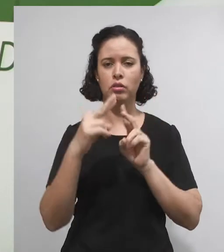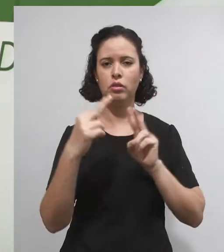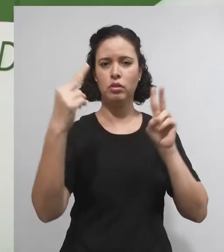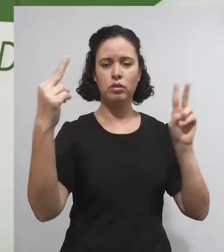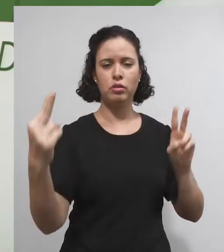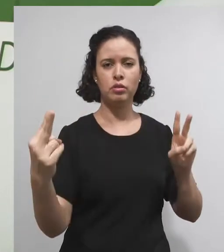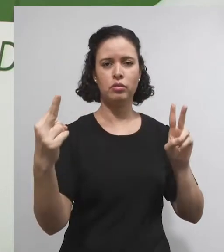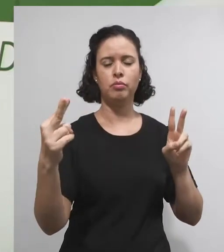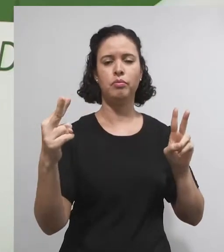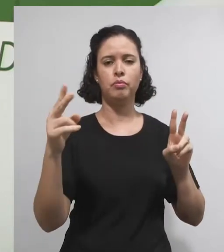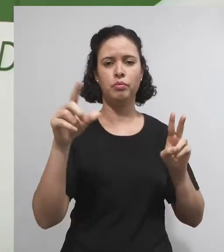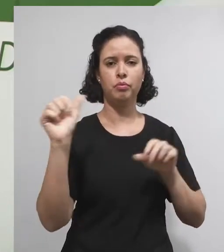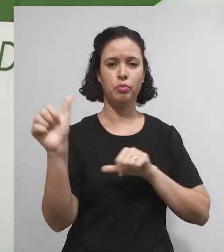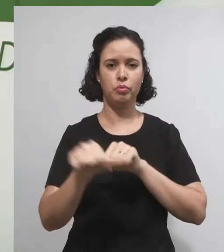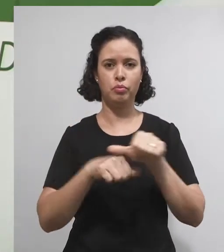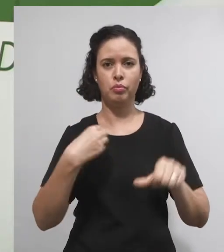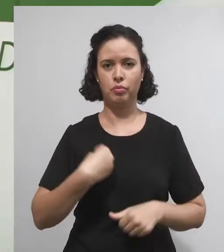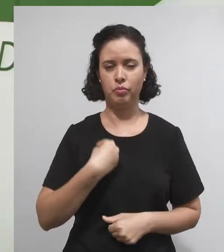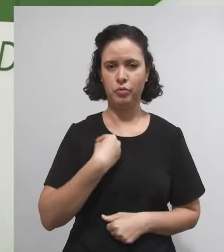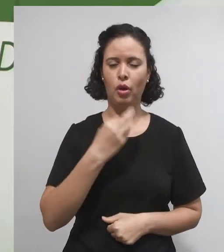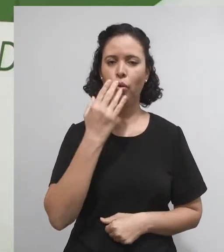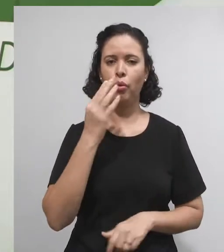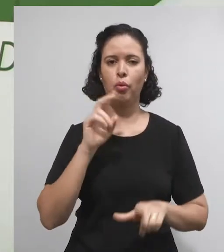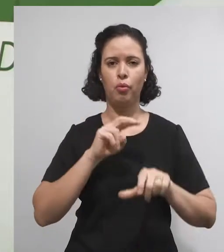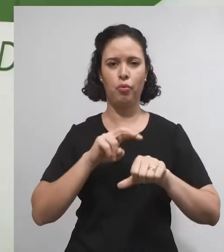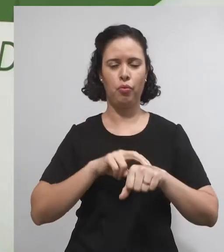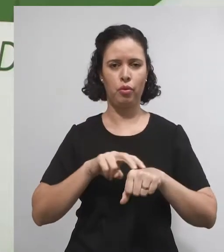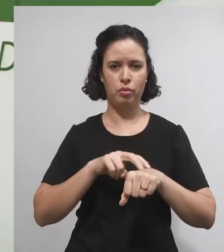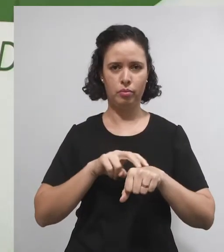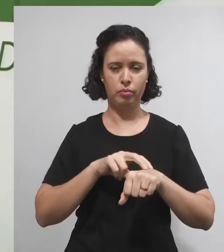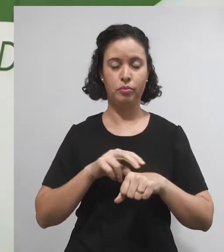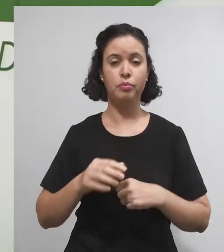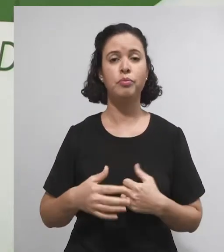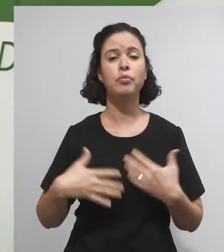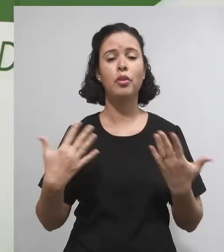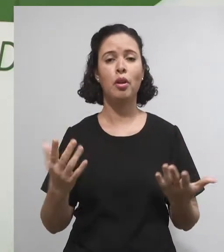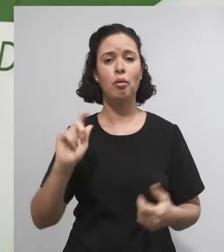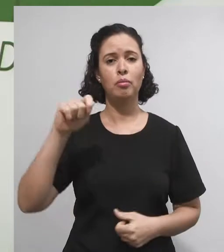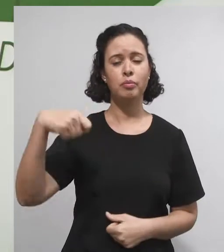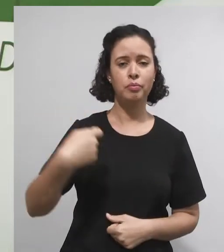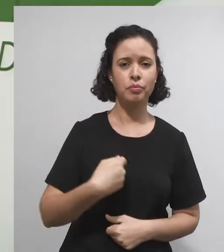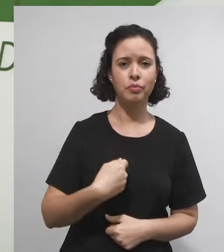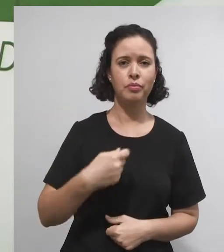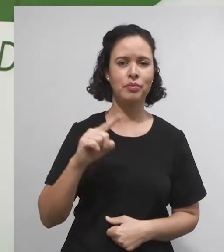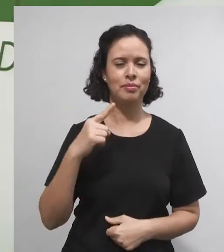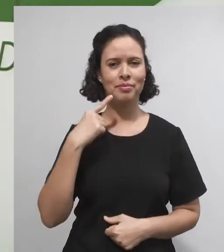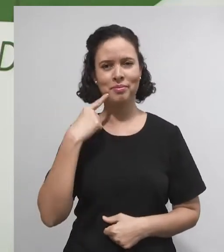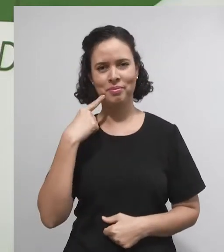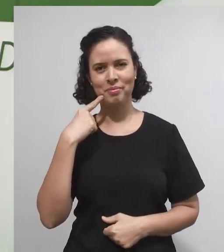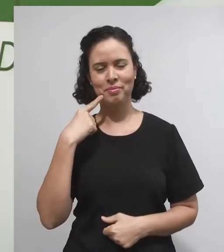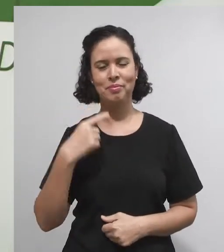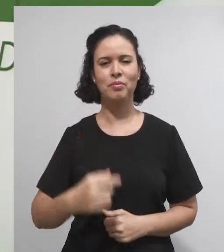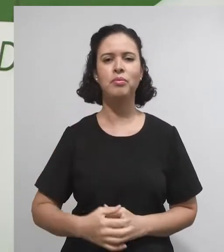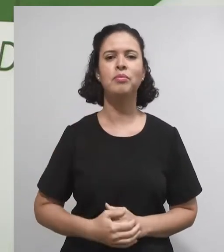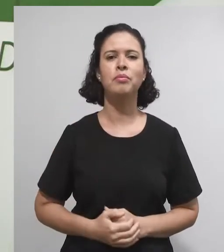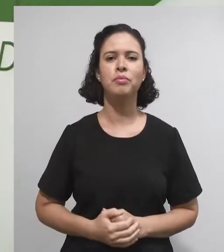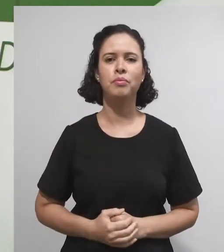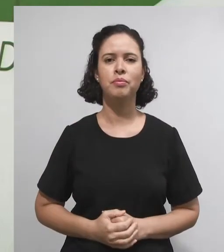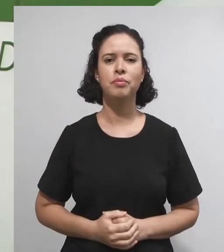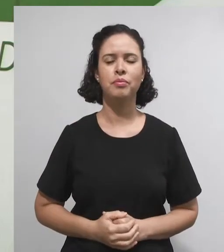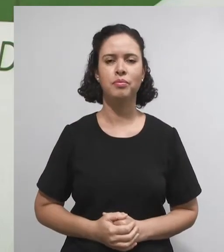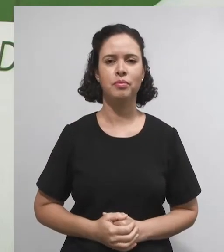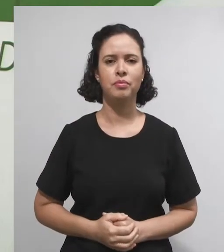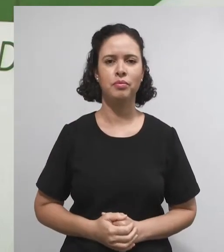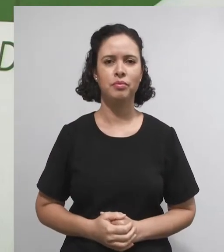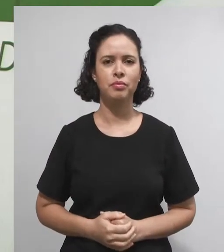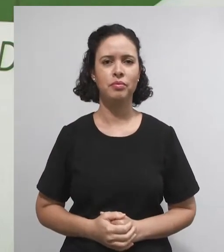escrito EAD Mudando Realidades em verde. E o meu sinal é Anabela.